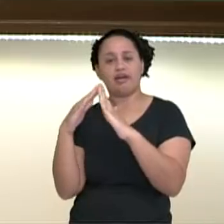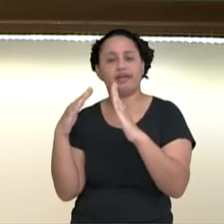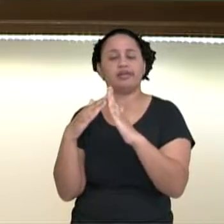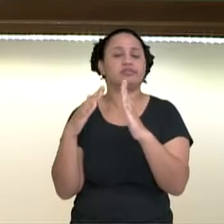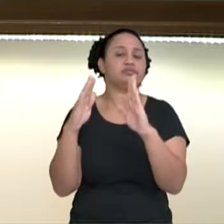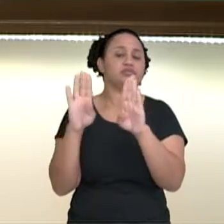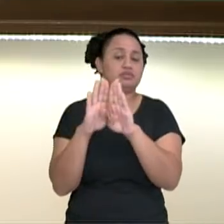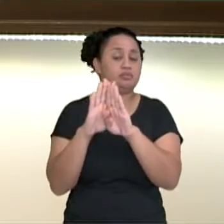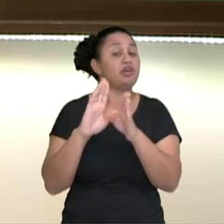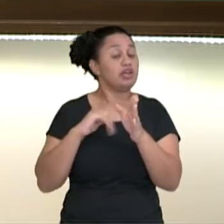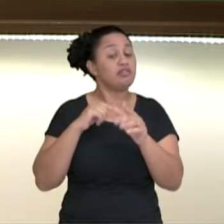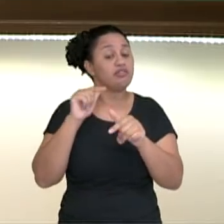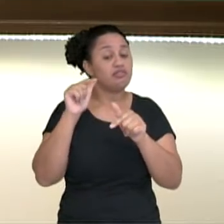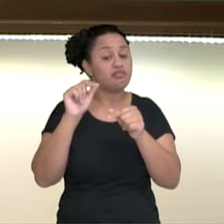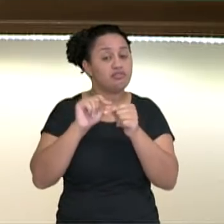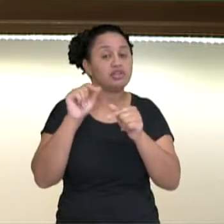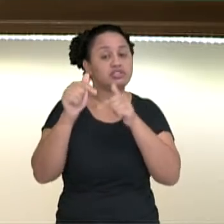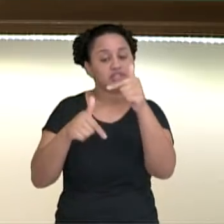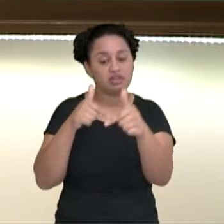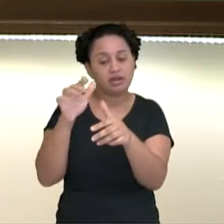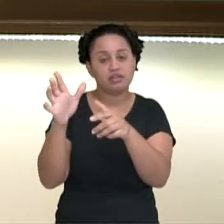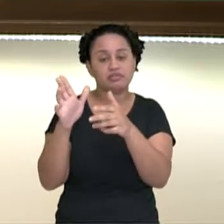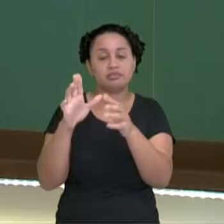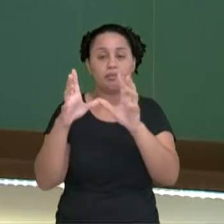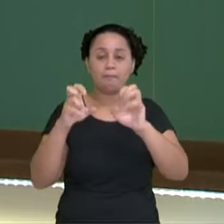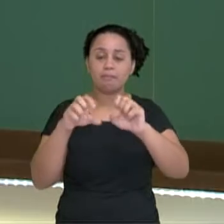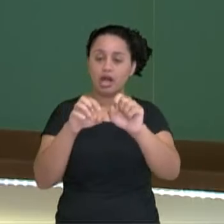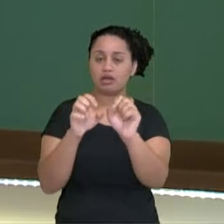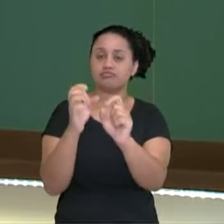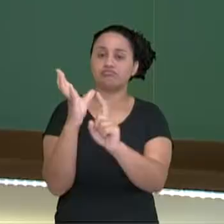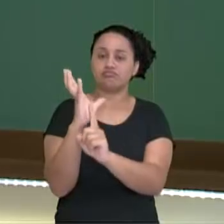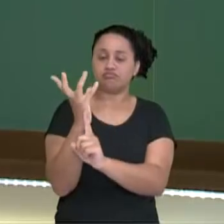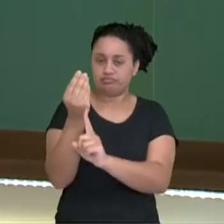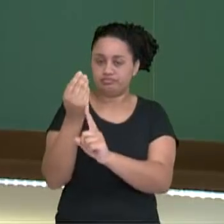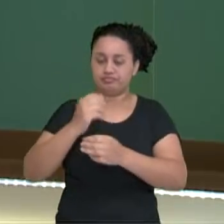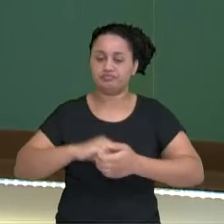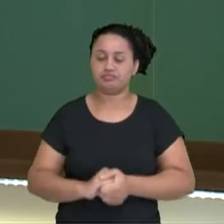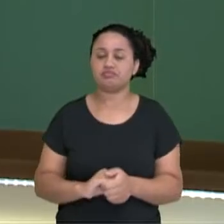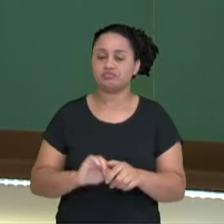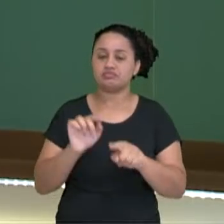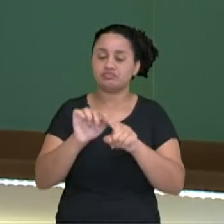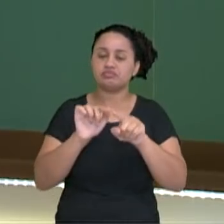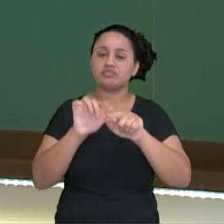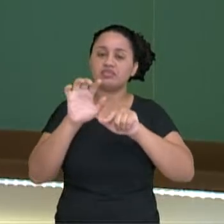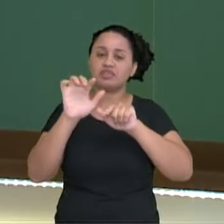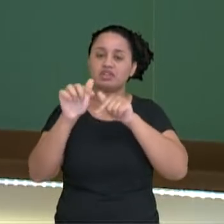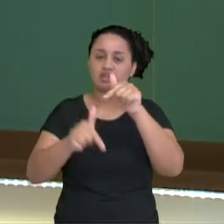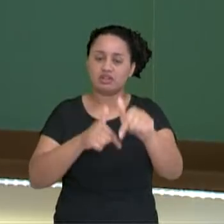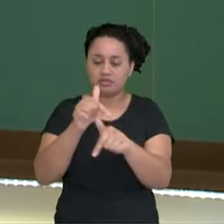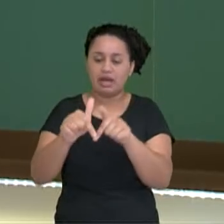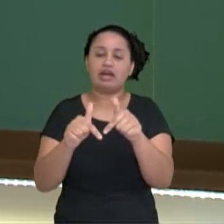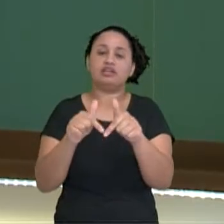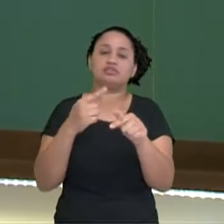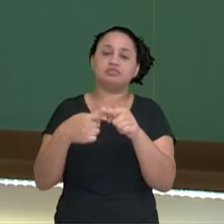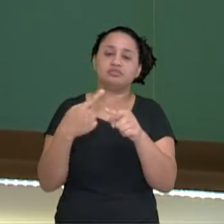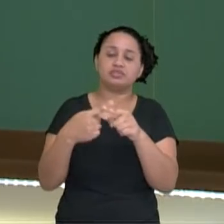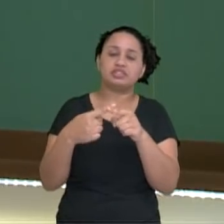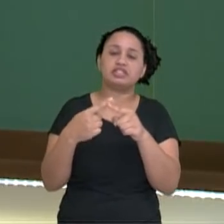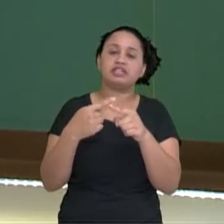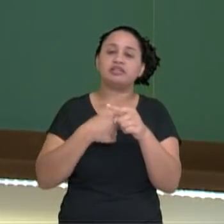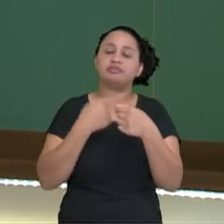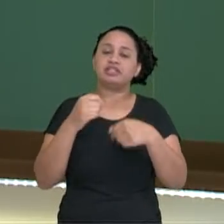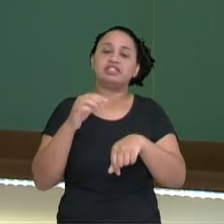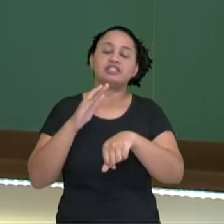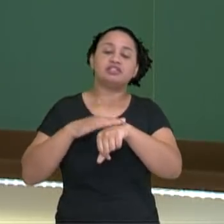feitos através de um trabalho artesanal. Muitas vezes o trabalho artesanal, por ele ter uma demanda que necessita